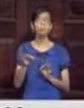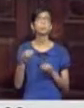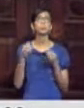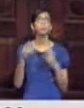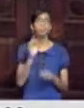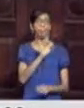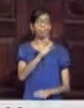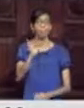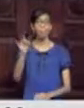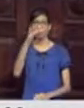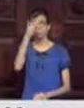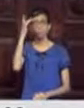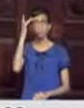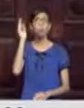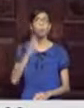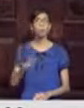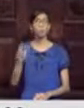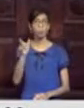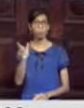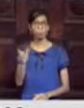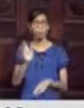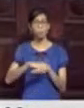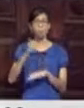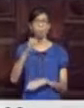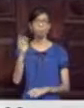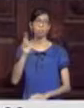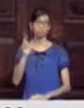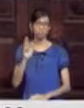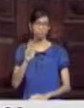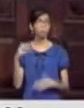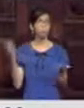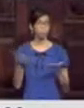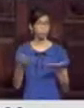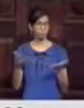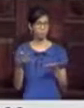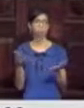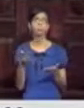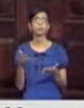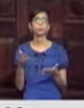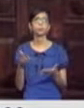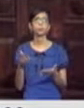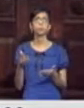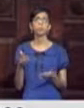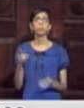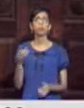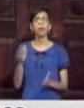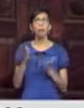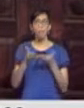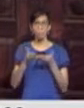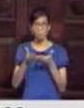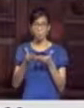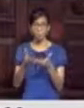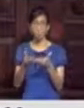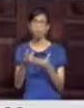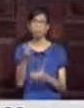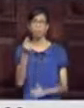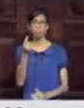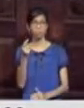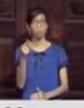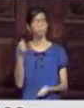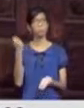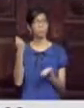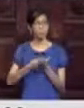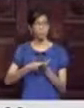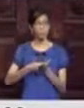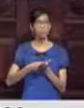cada passageiro, mais de R$10. Hoje, a barca custa, em termos